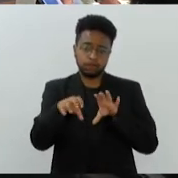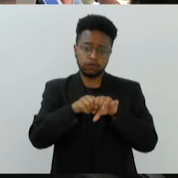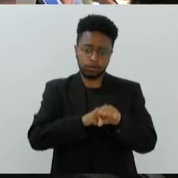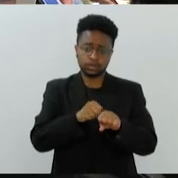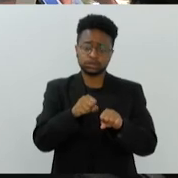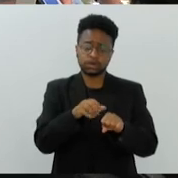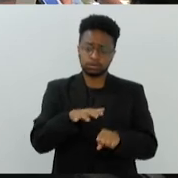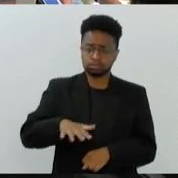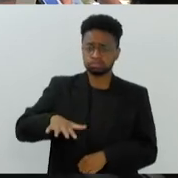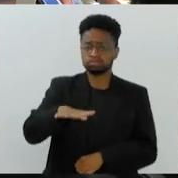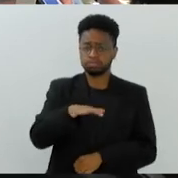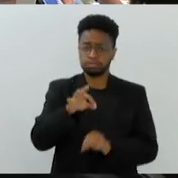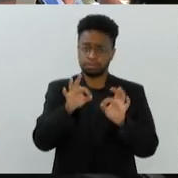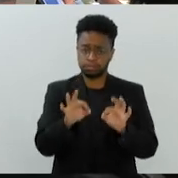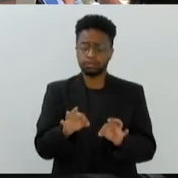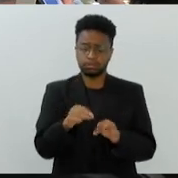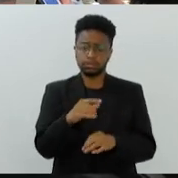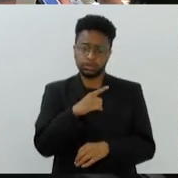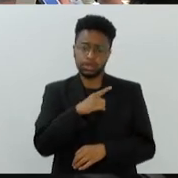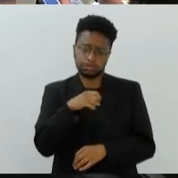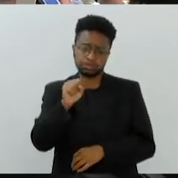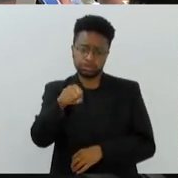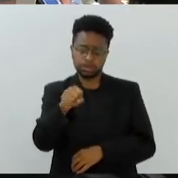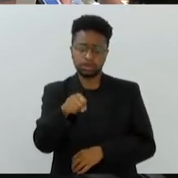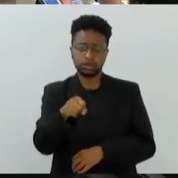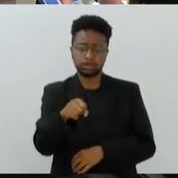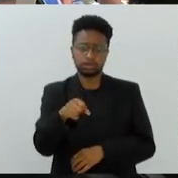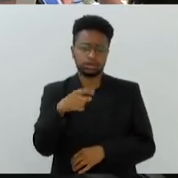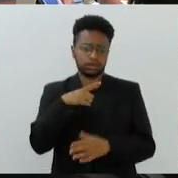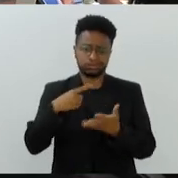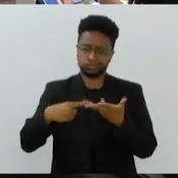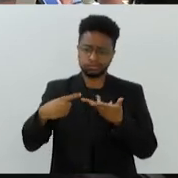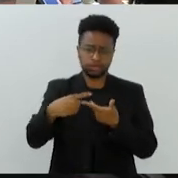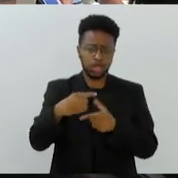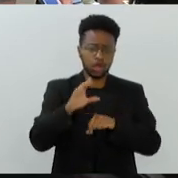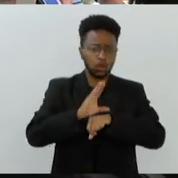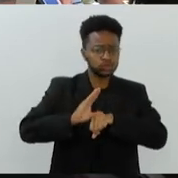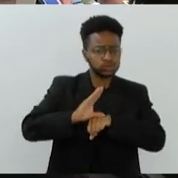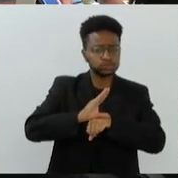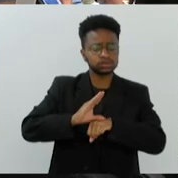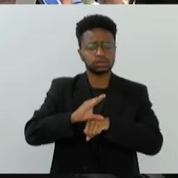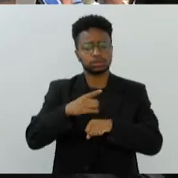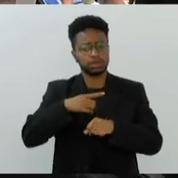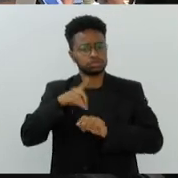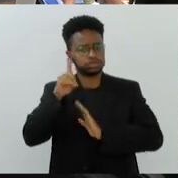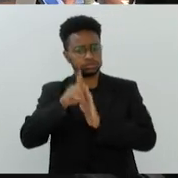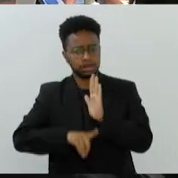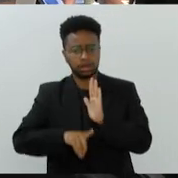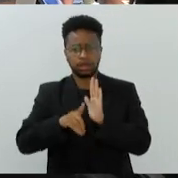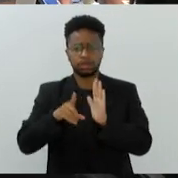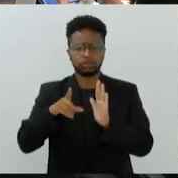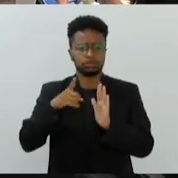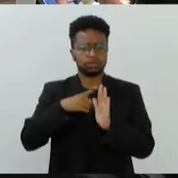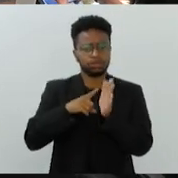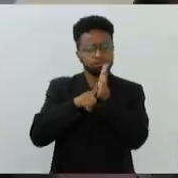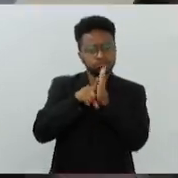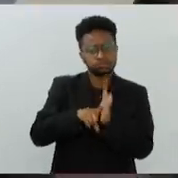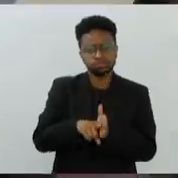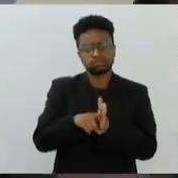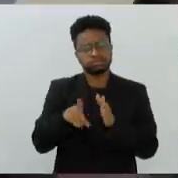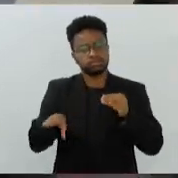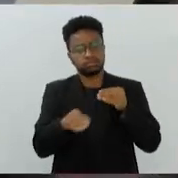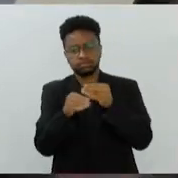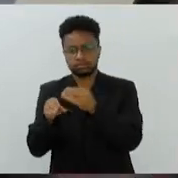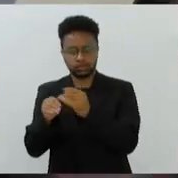ampla, né? Bem ampla, sim, incluindo tudo, a Constituição, os direitos, a investigação, tudo que